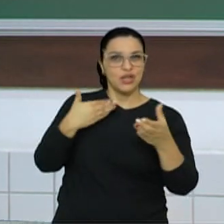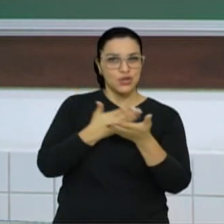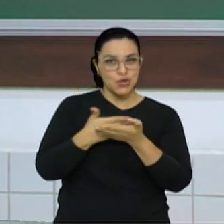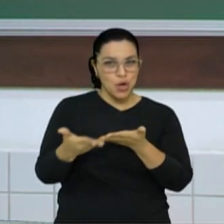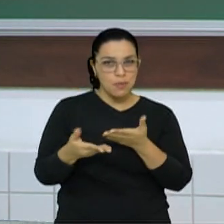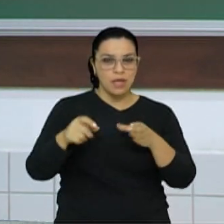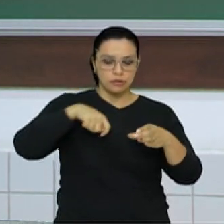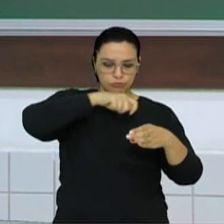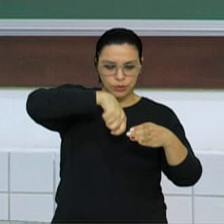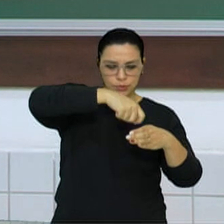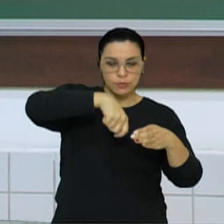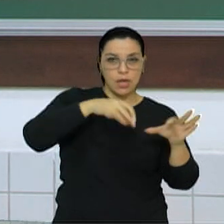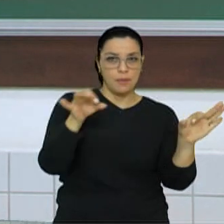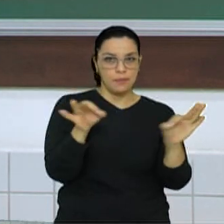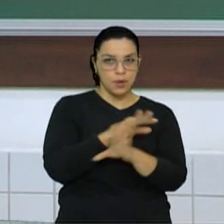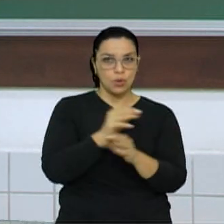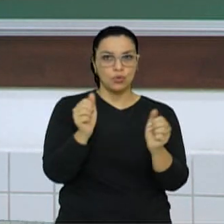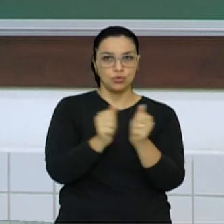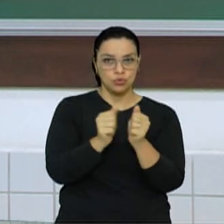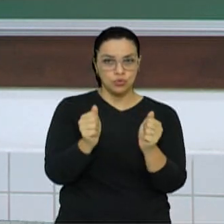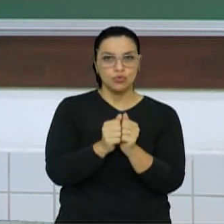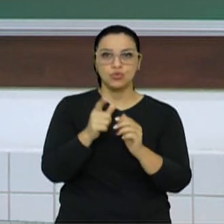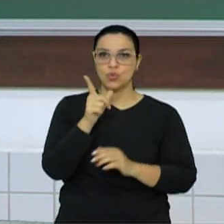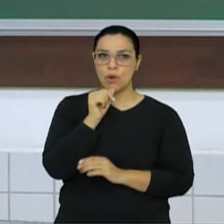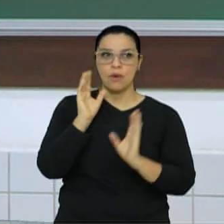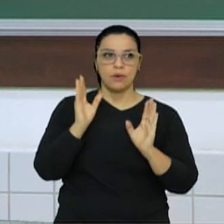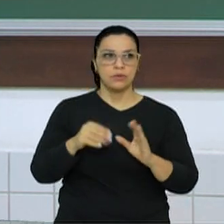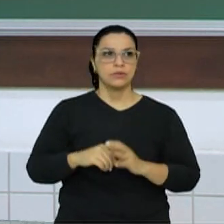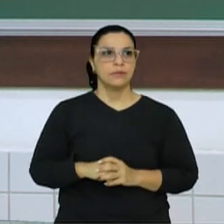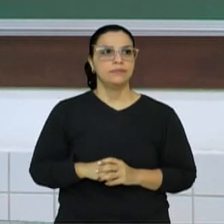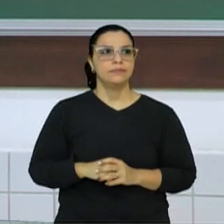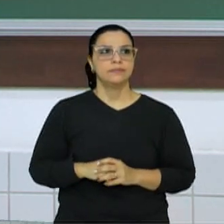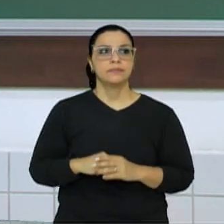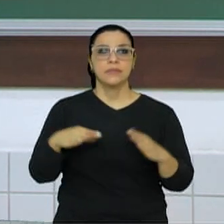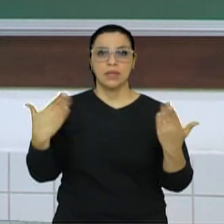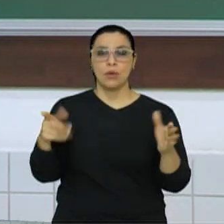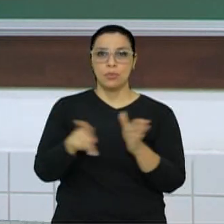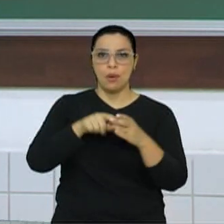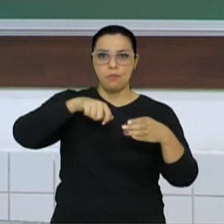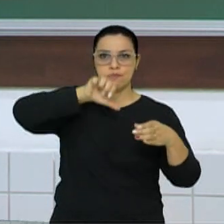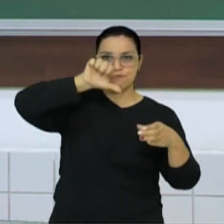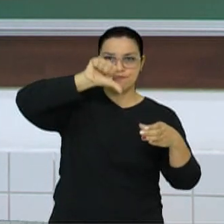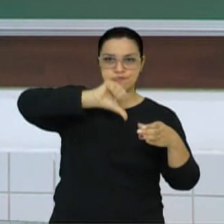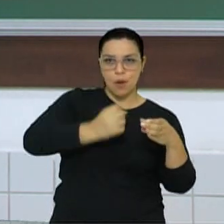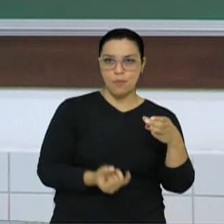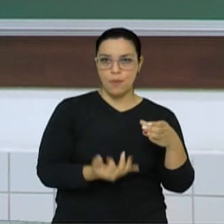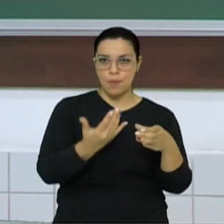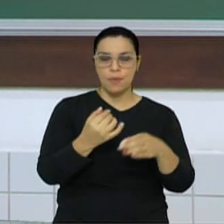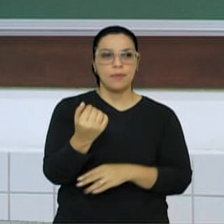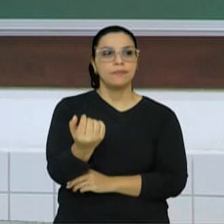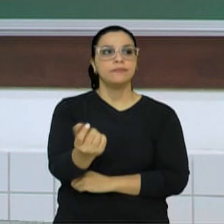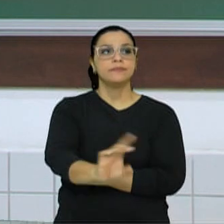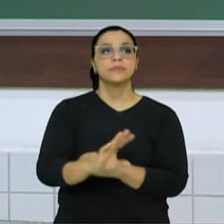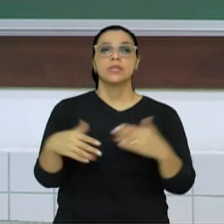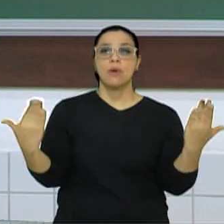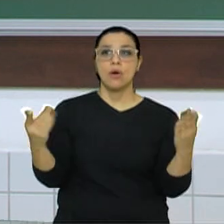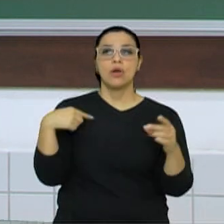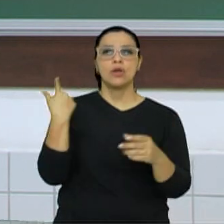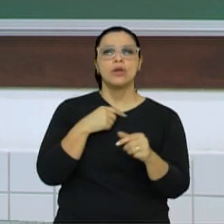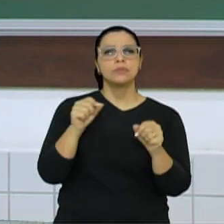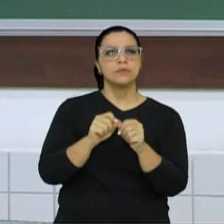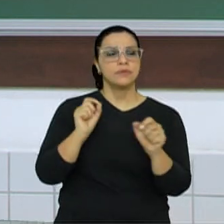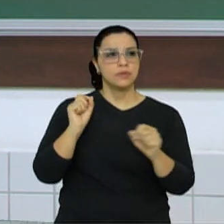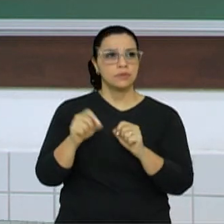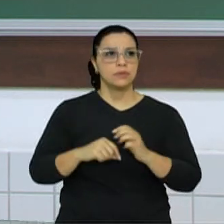começo, jogar ali, né? Junto com a água e começar a mexer até a fervura, beleza? E aí, gente, o que